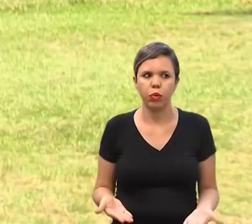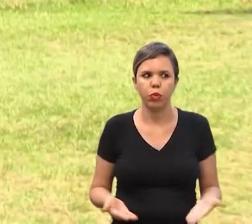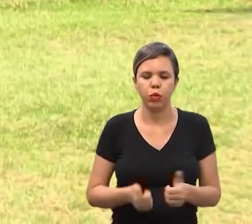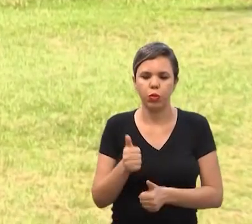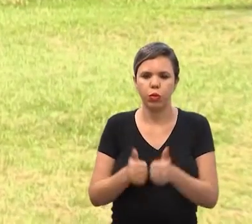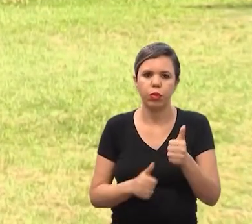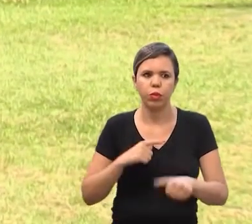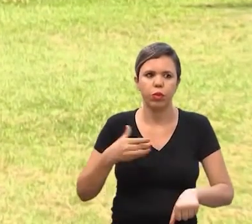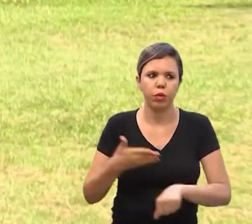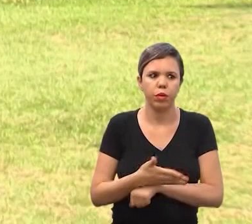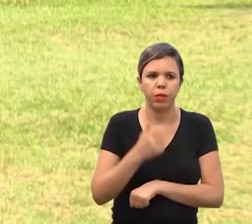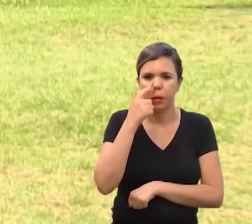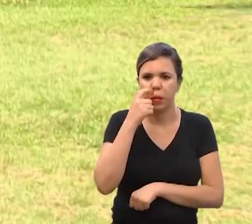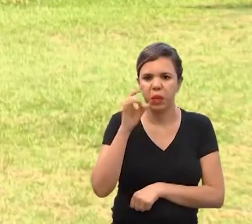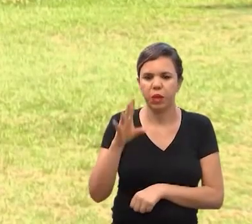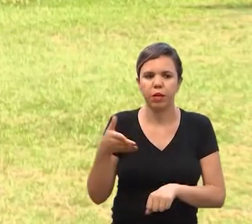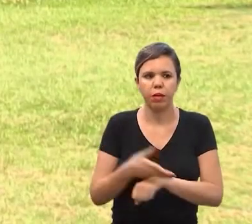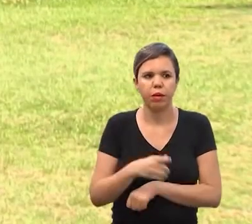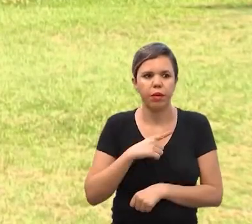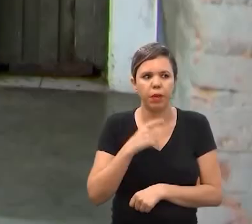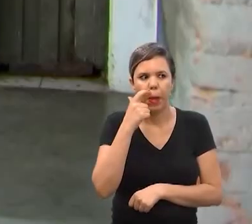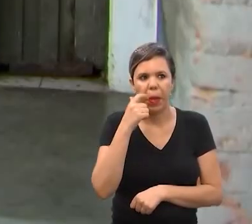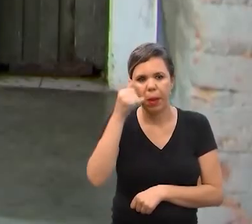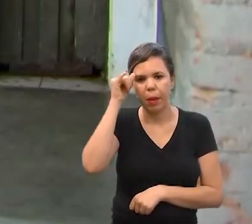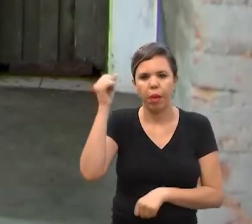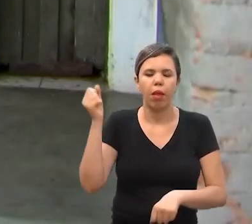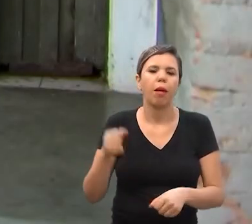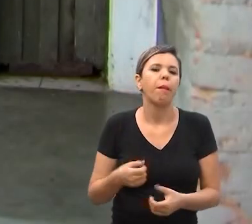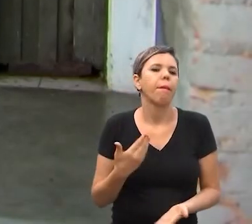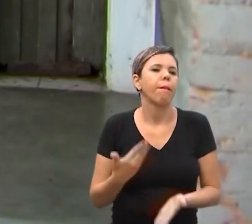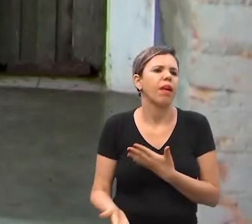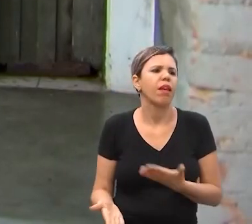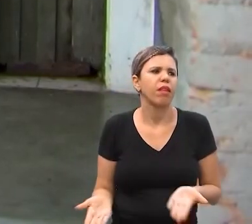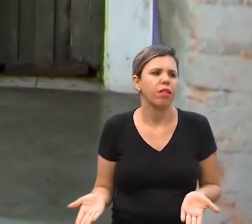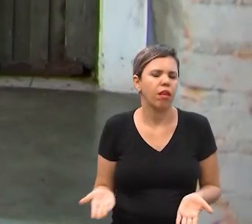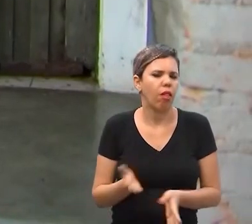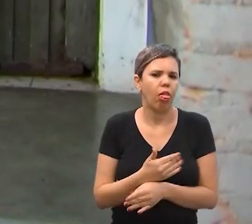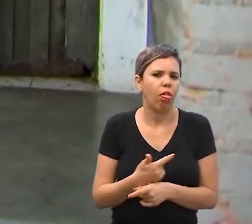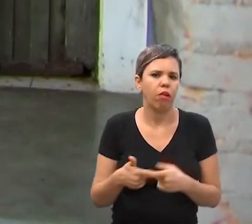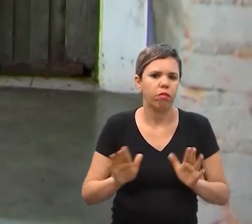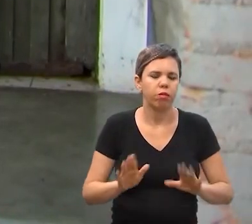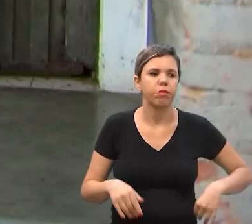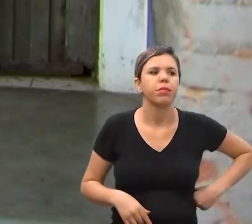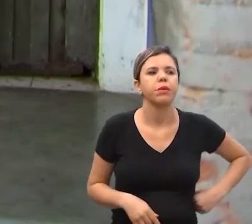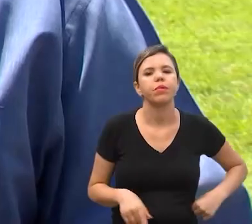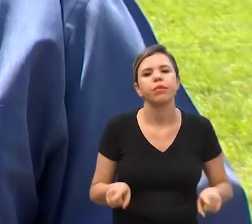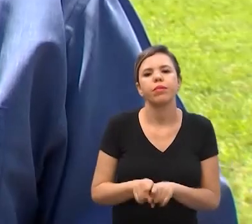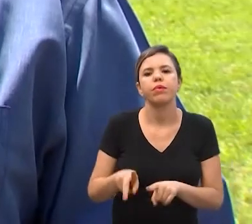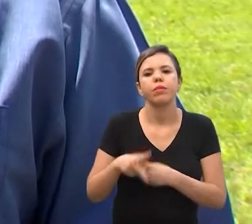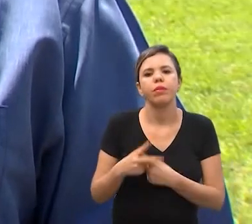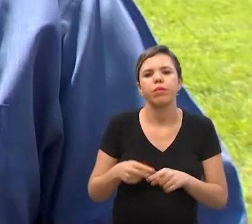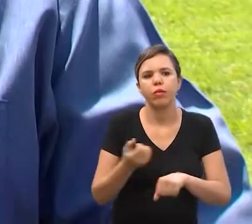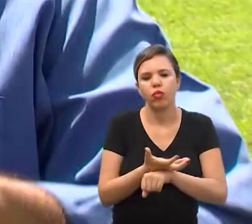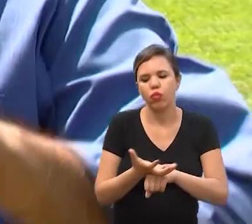os jogadores têm acesso e só os jogadores possam ter acesso, para evitar o vandalismo e tudo mais. E também a manutenção